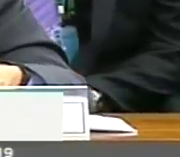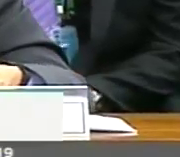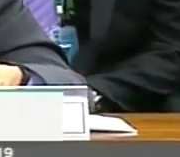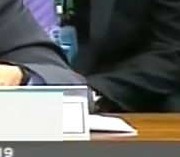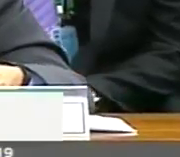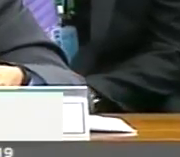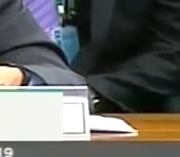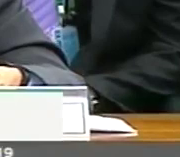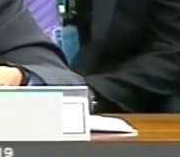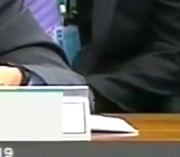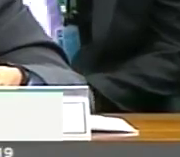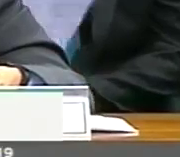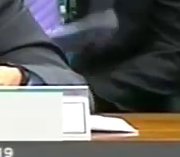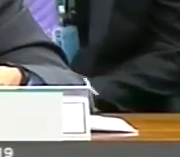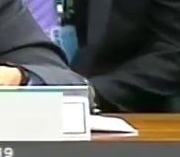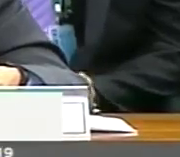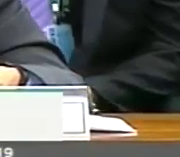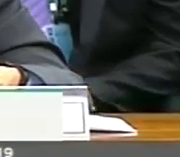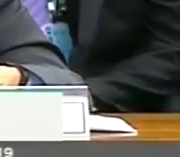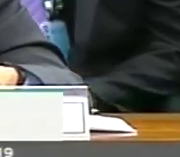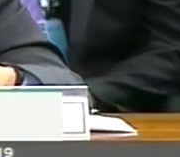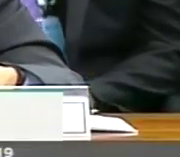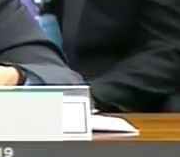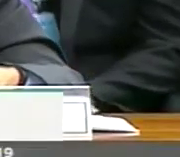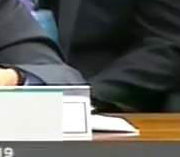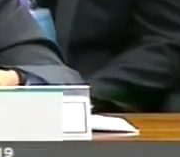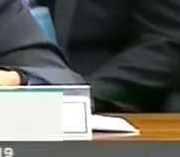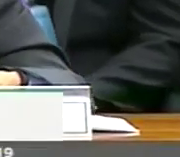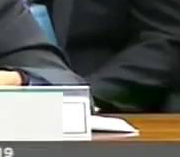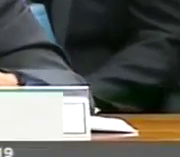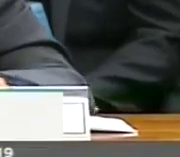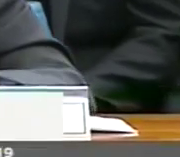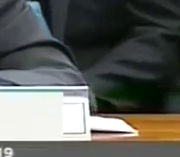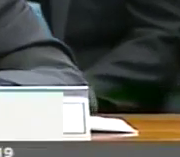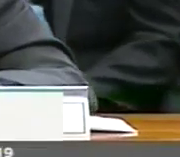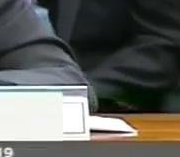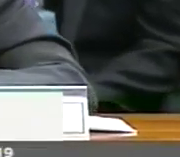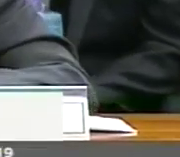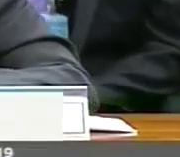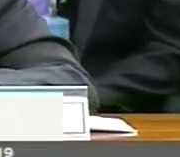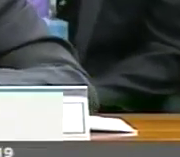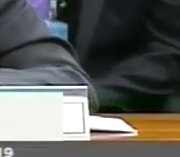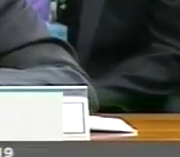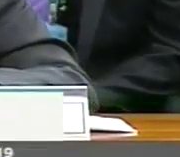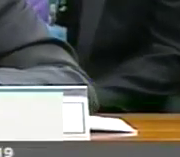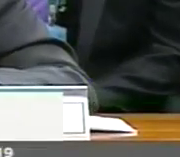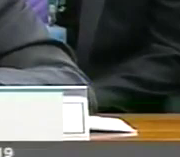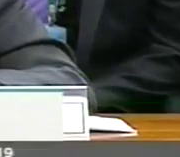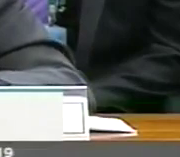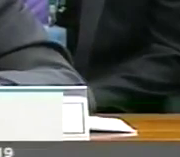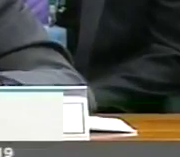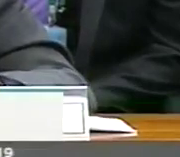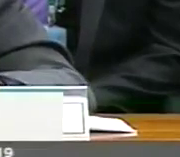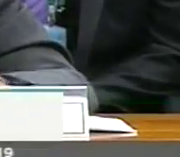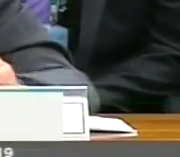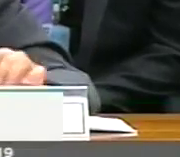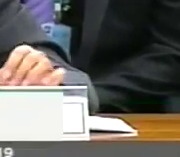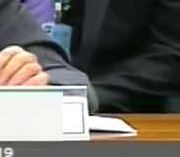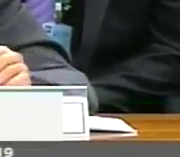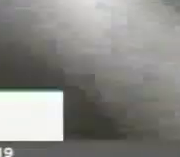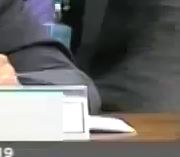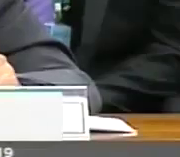que são de elevada gravidade. Volto a repetir. Meu parecer não é nulo, senhor presidente,